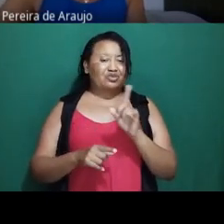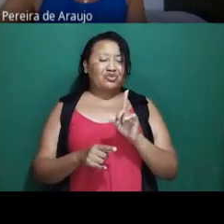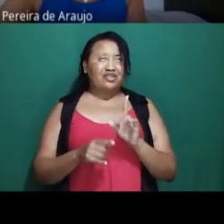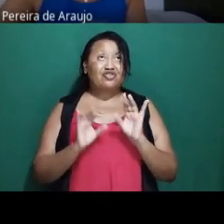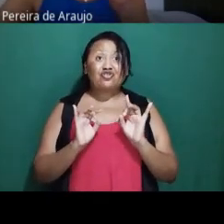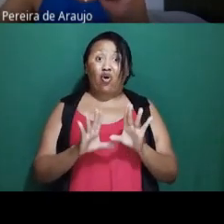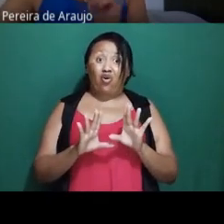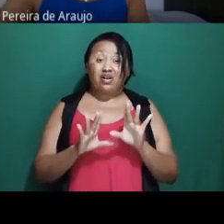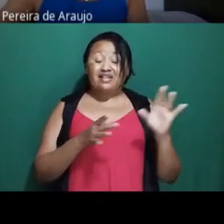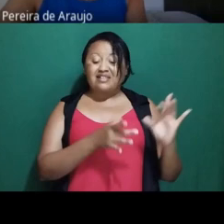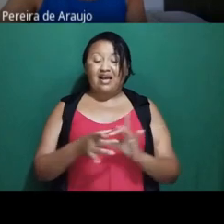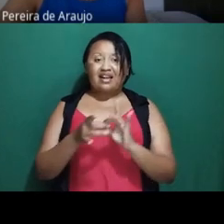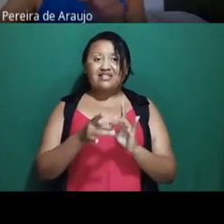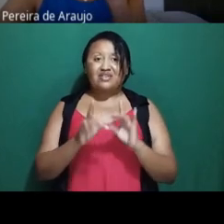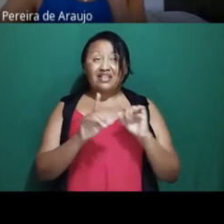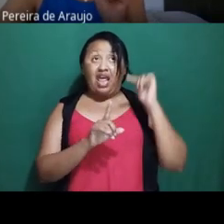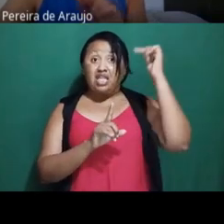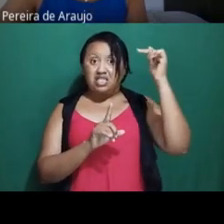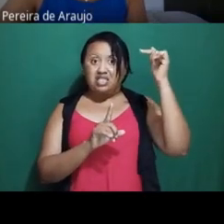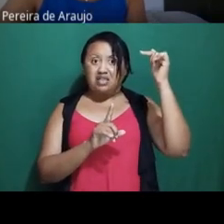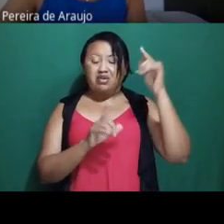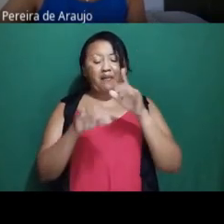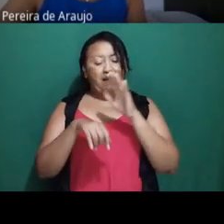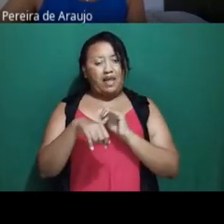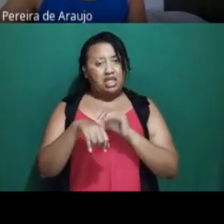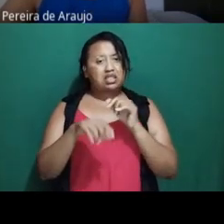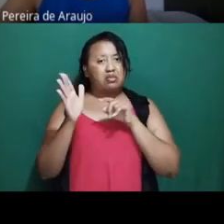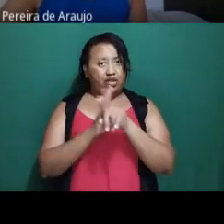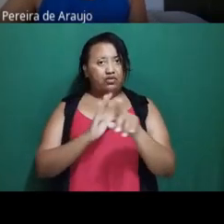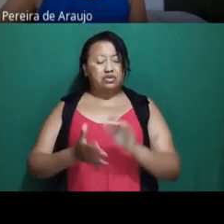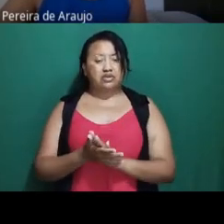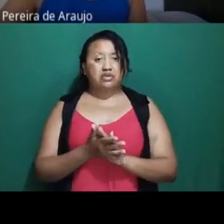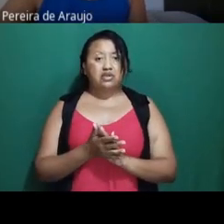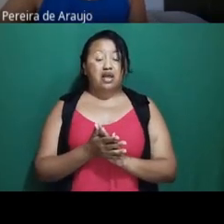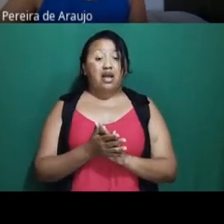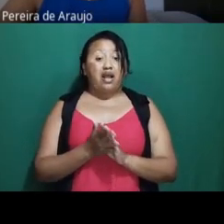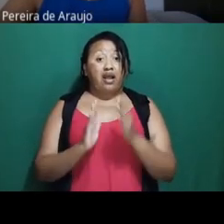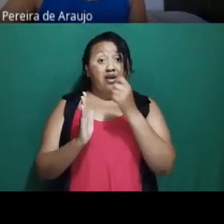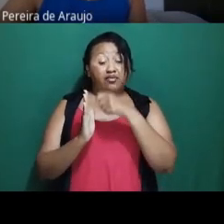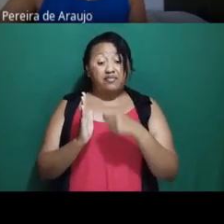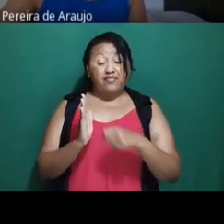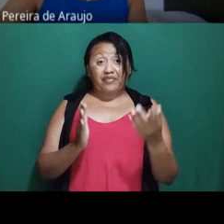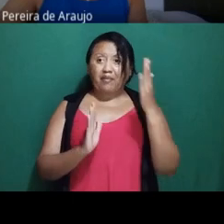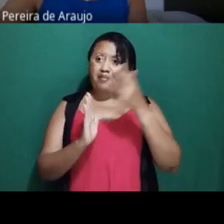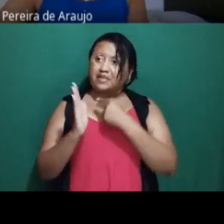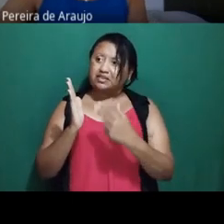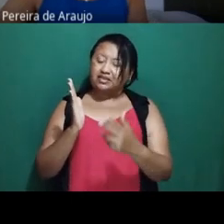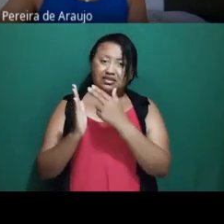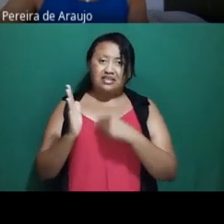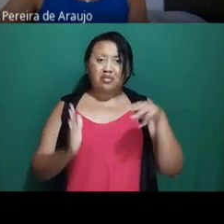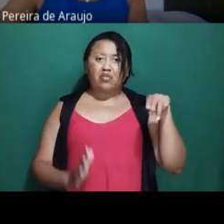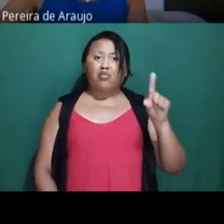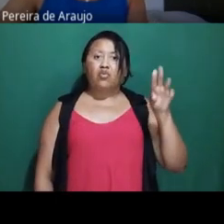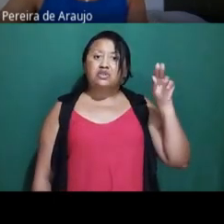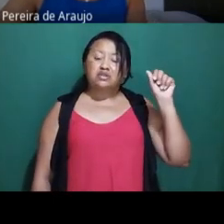esta relação que tá lá em cima né que se pede na questão né a obra pintada por mudando faz uma referência a obra